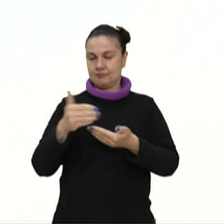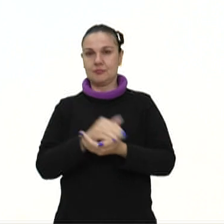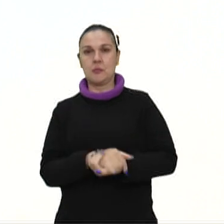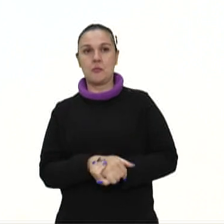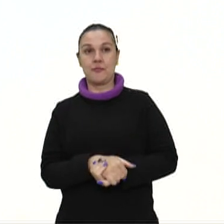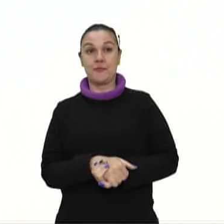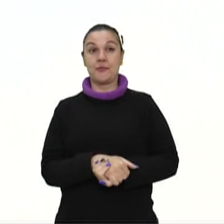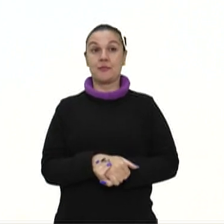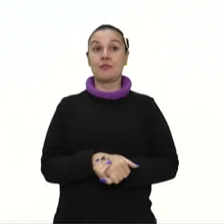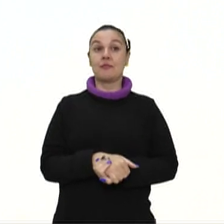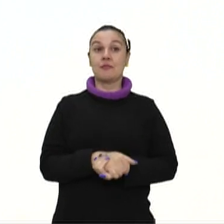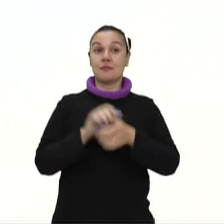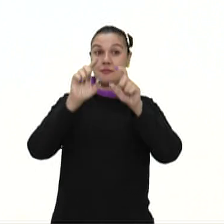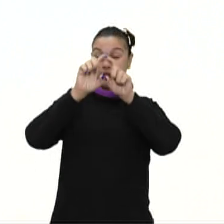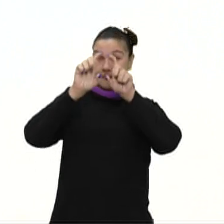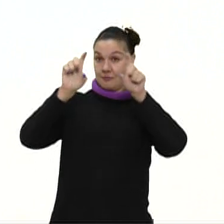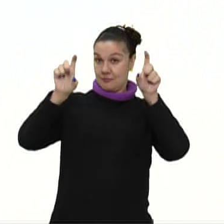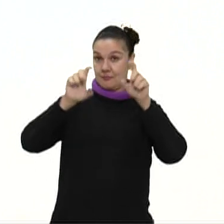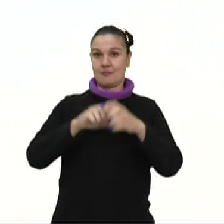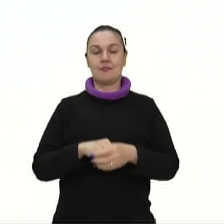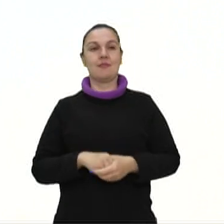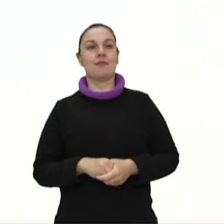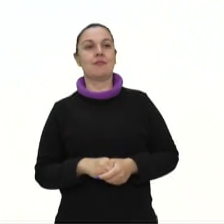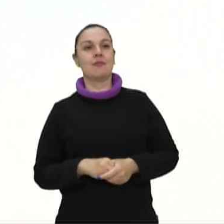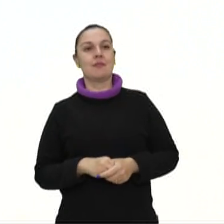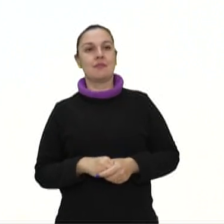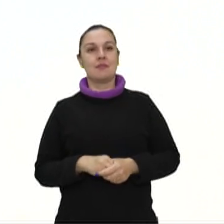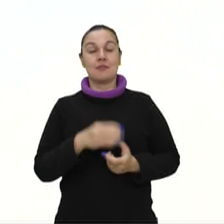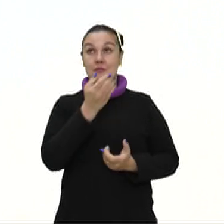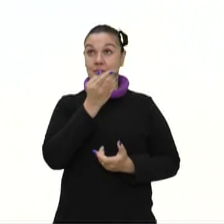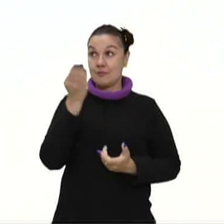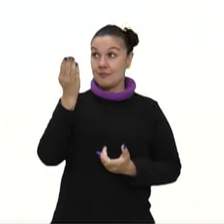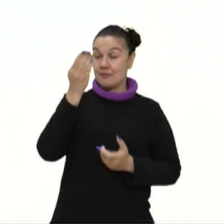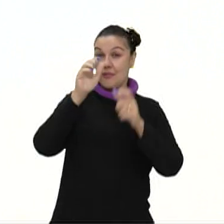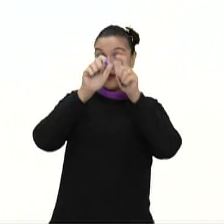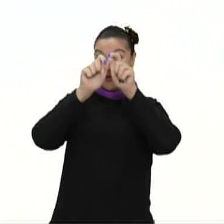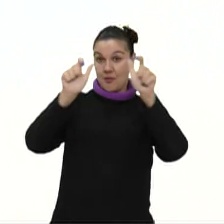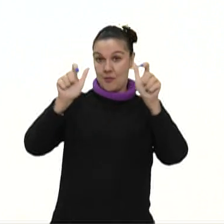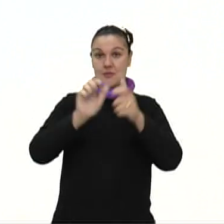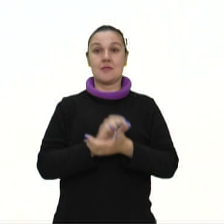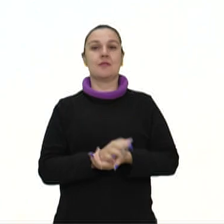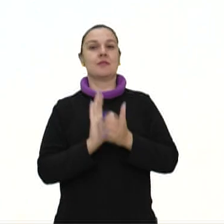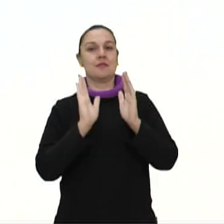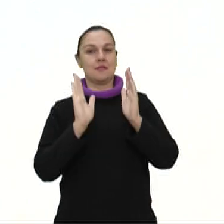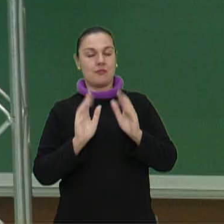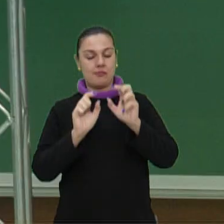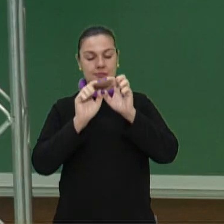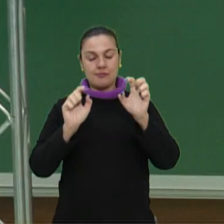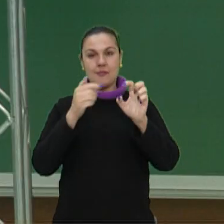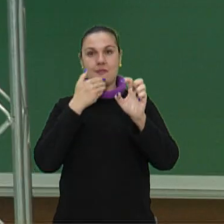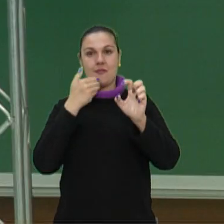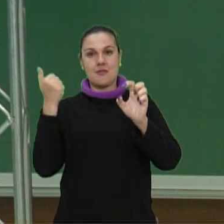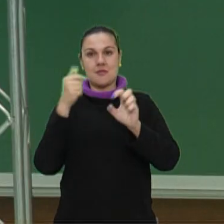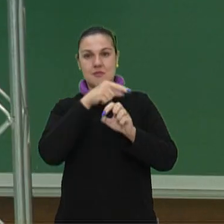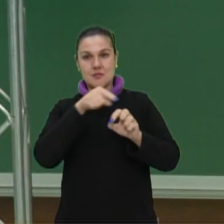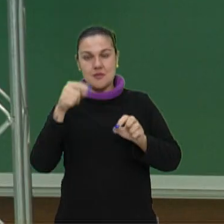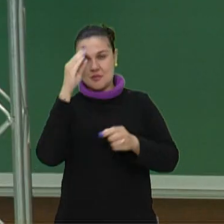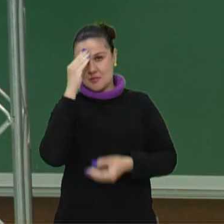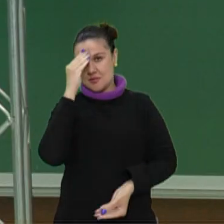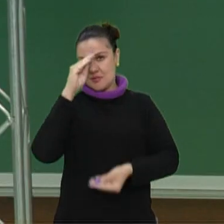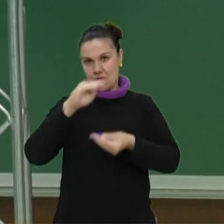P. Escrevendo isso, está lá então a minha equação, x ao quadrado menos sx mais P igual a 0.